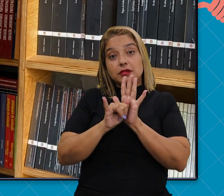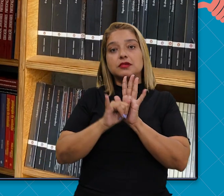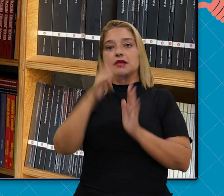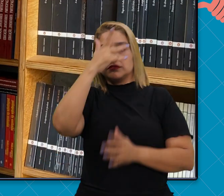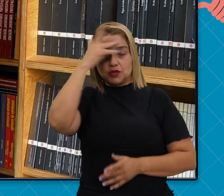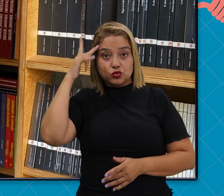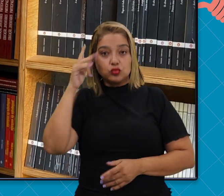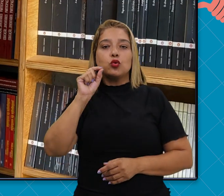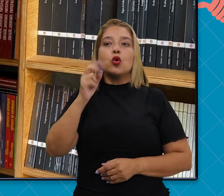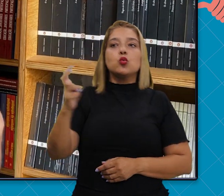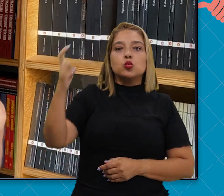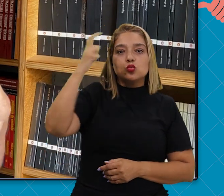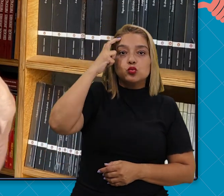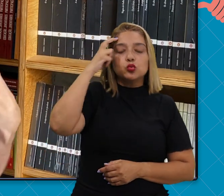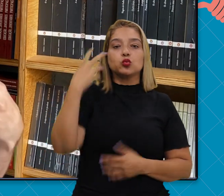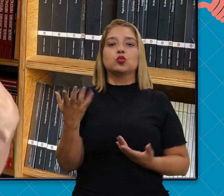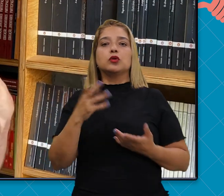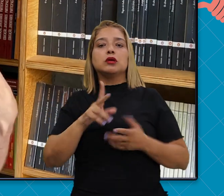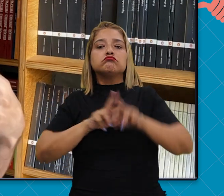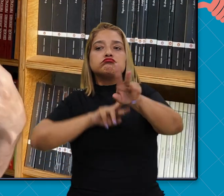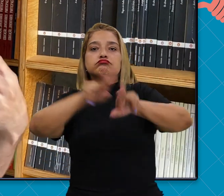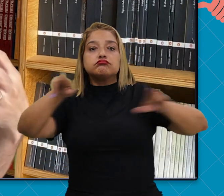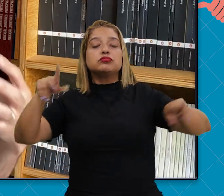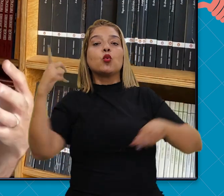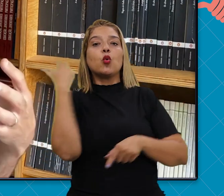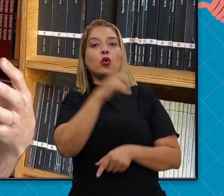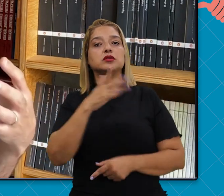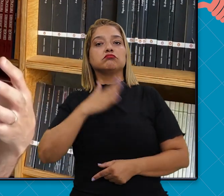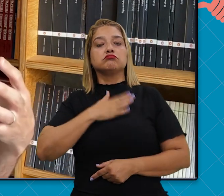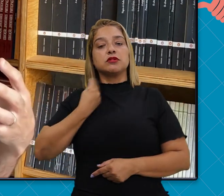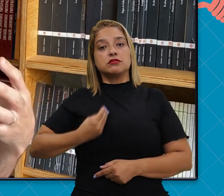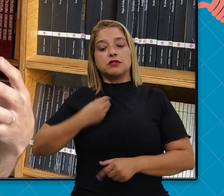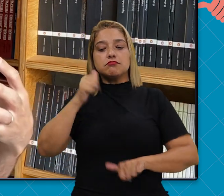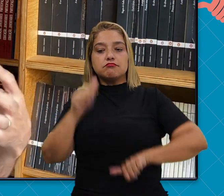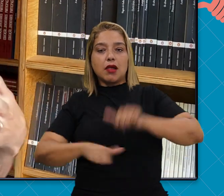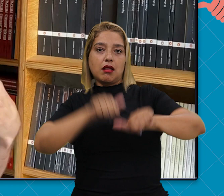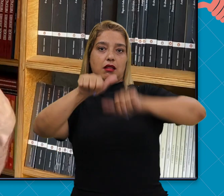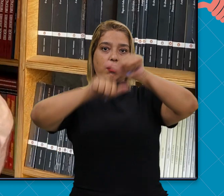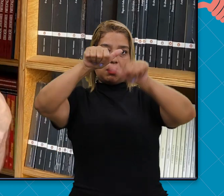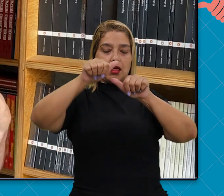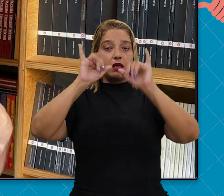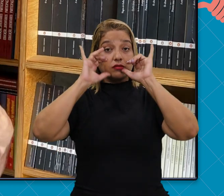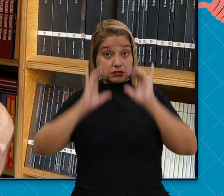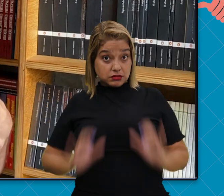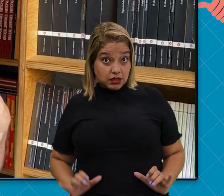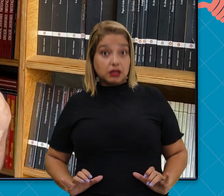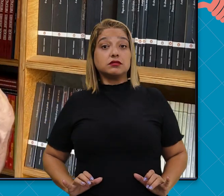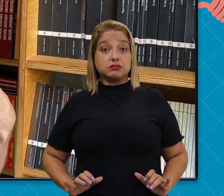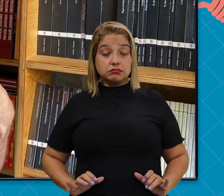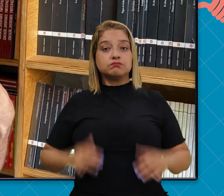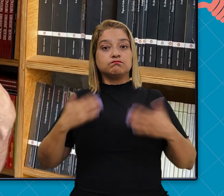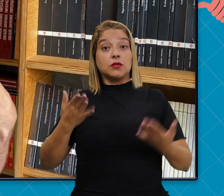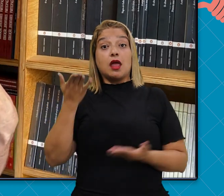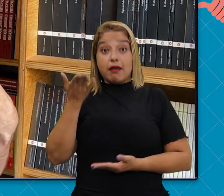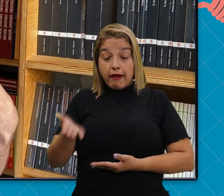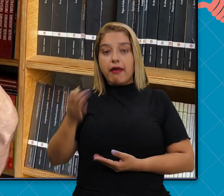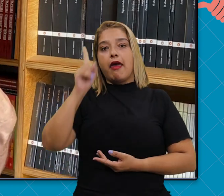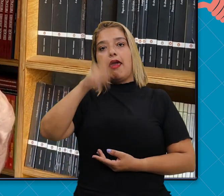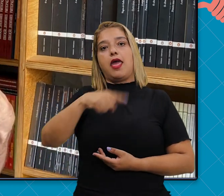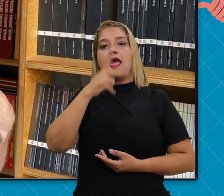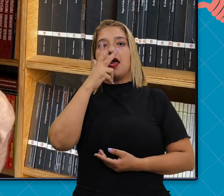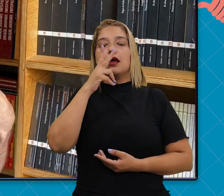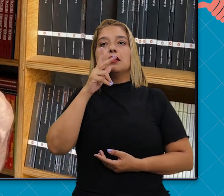culturas ou as expressões culturais que nos formam enquanto cidadãos, né? O patrimônio cultural ele tem esse